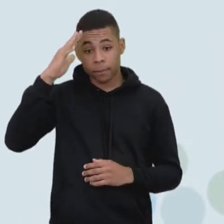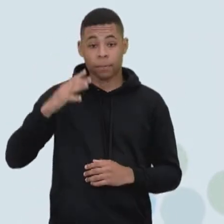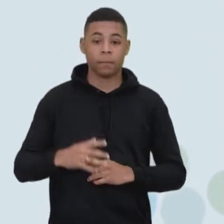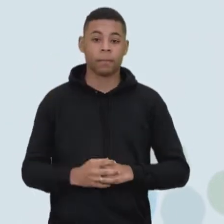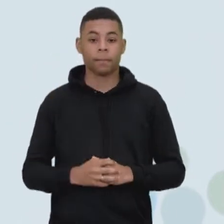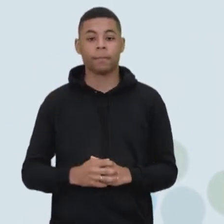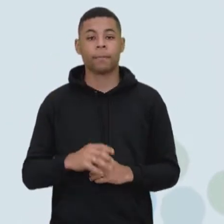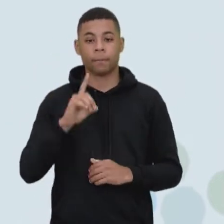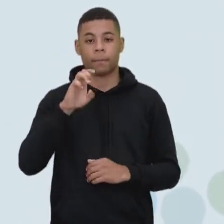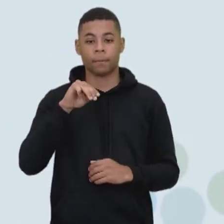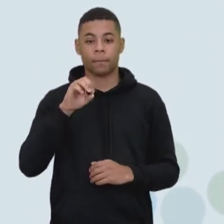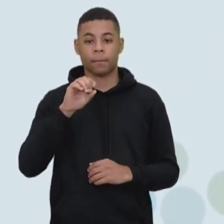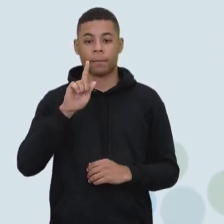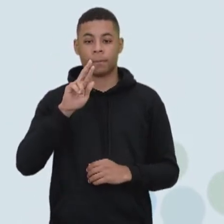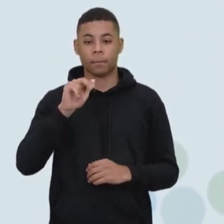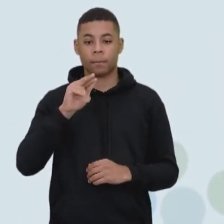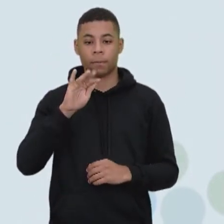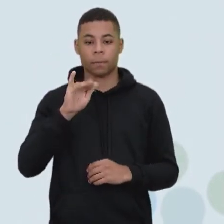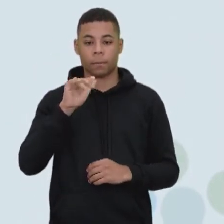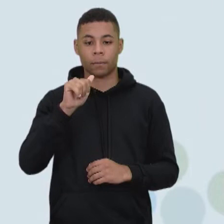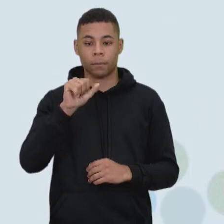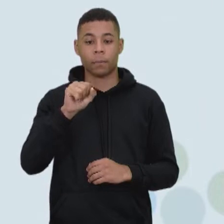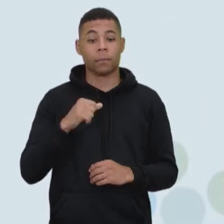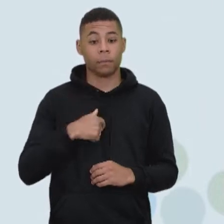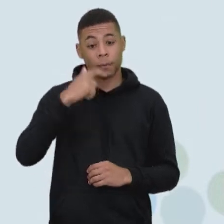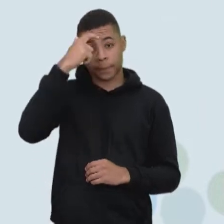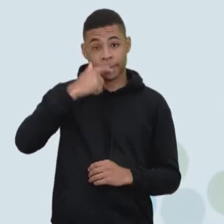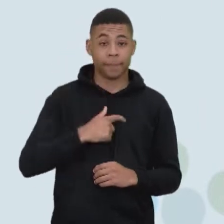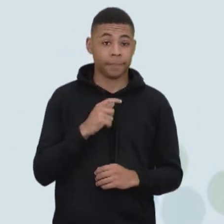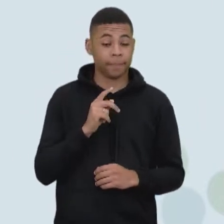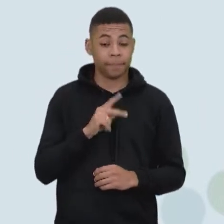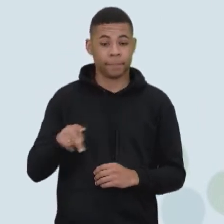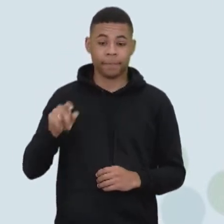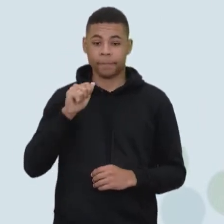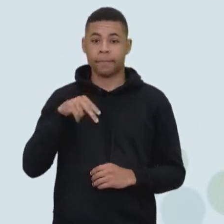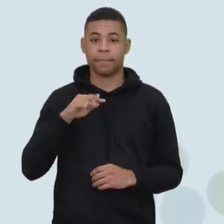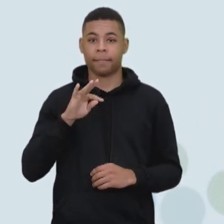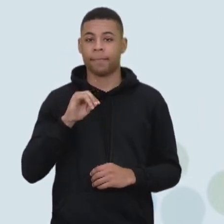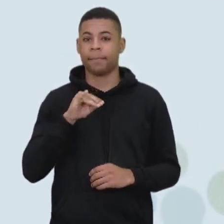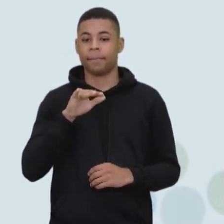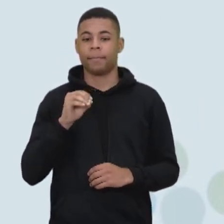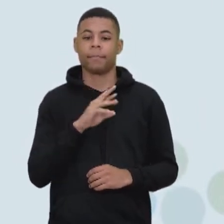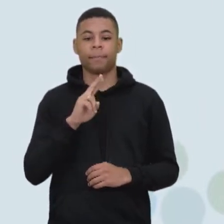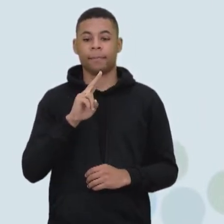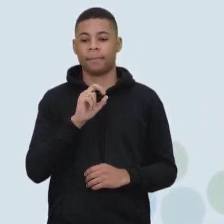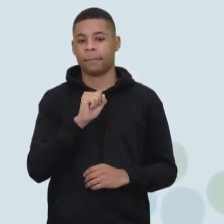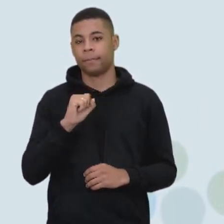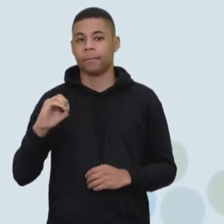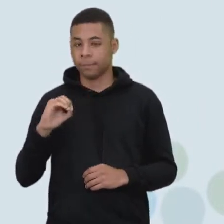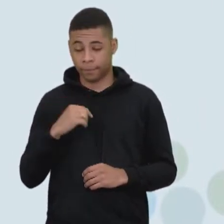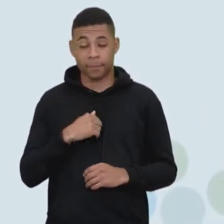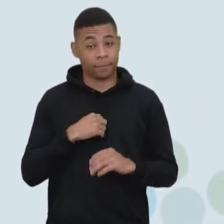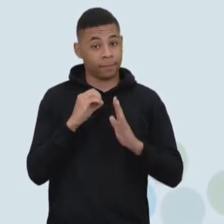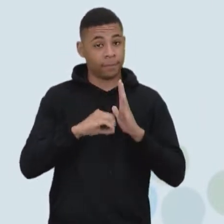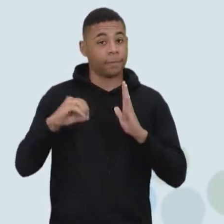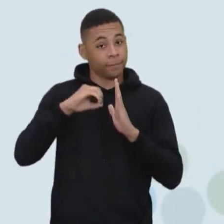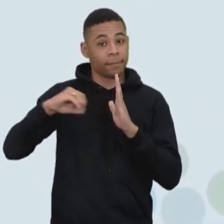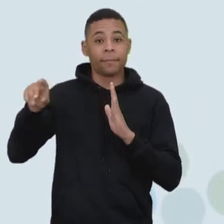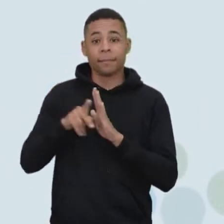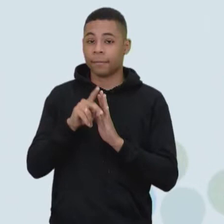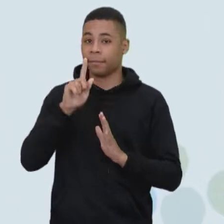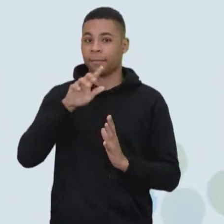demográficas. Lembrando que eu sou o professor Antônio Russo Júnior, professor de Geografia aqui do Centro de Mídias, né?